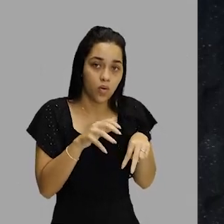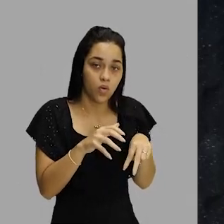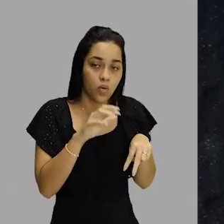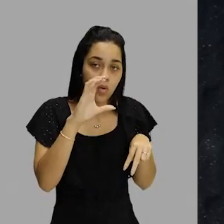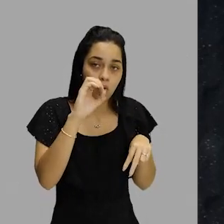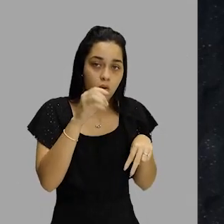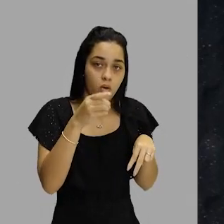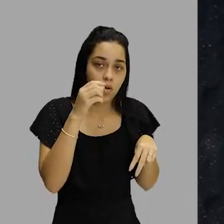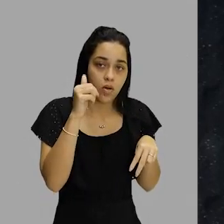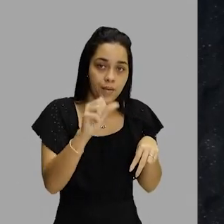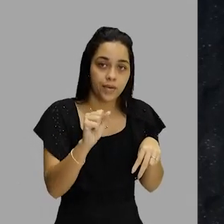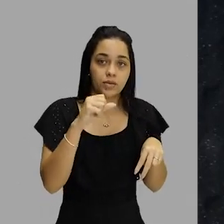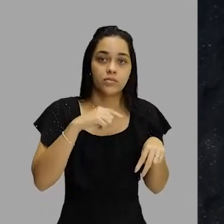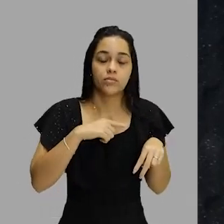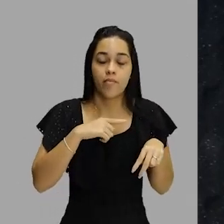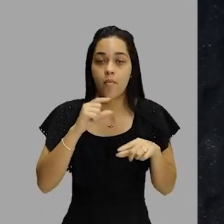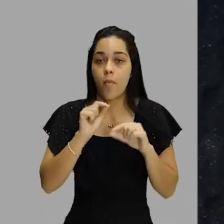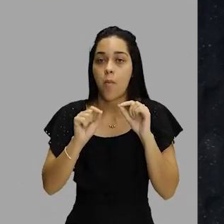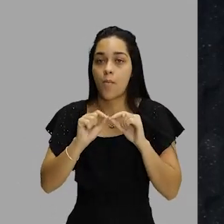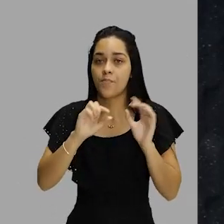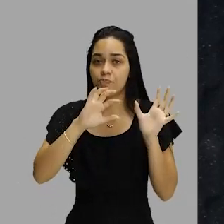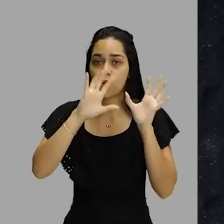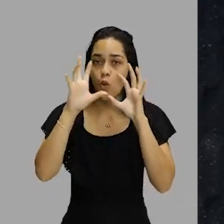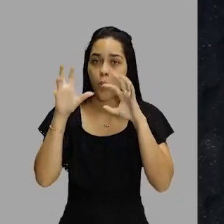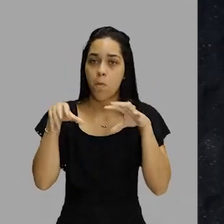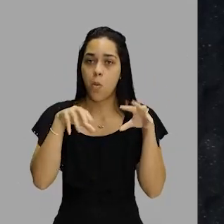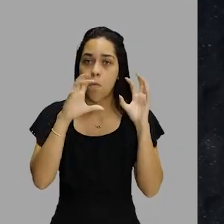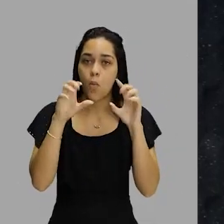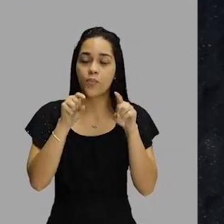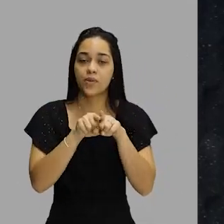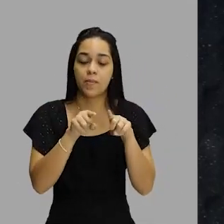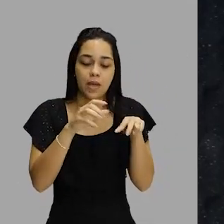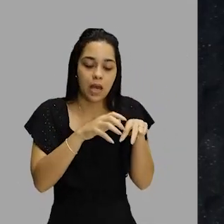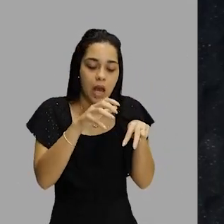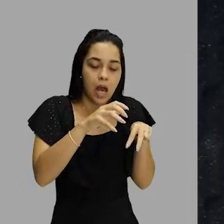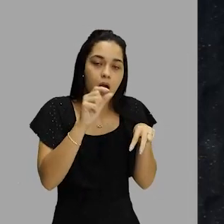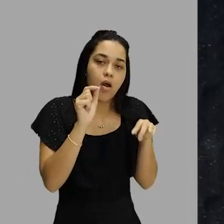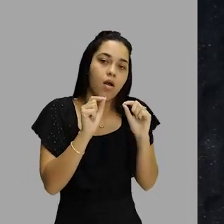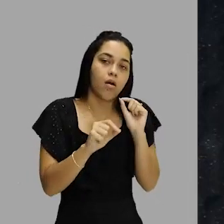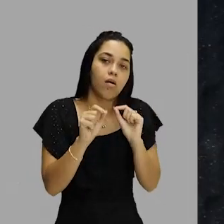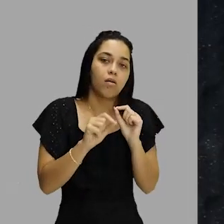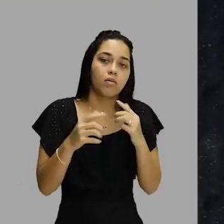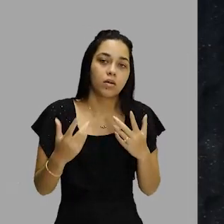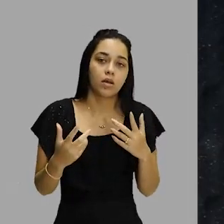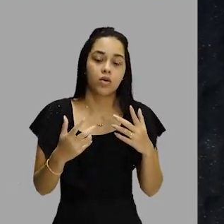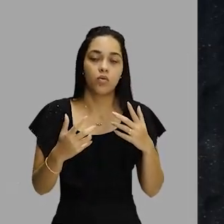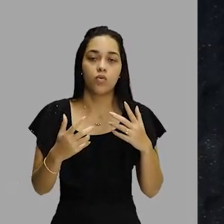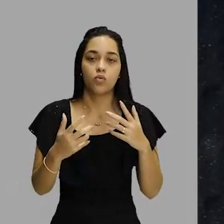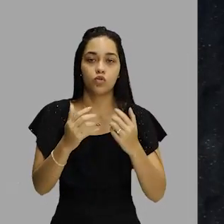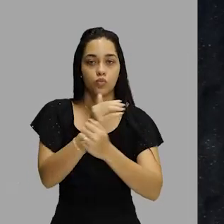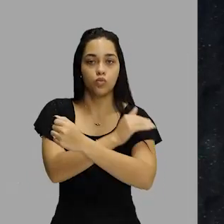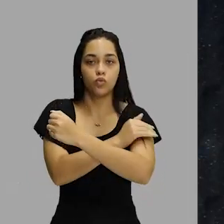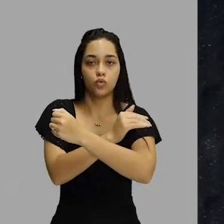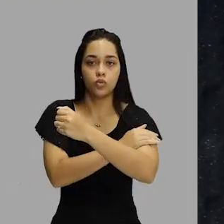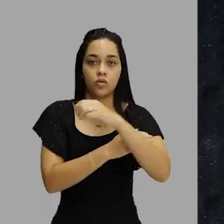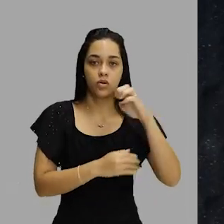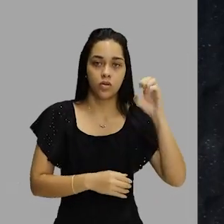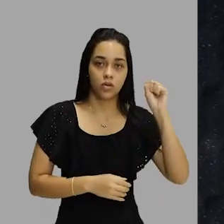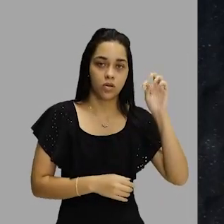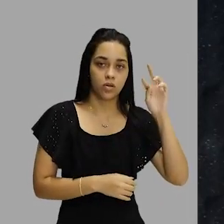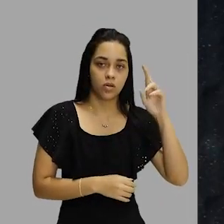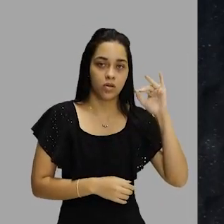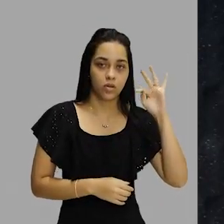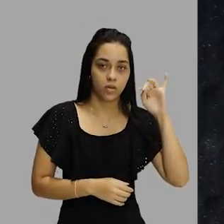o glúteo, que é o músculo que forma ali o bumbum, né? E as coxas são músculos estriado esquelético e